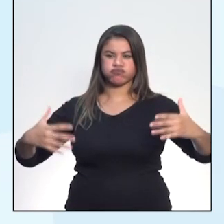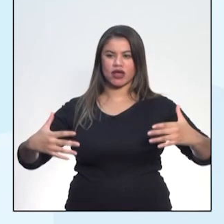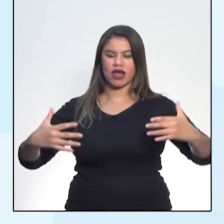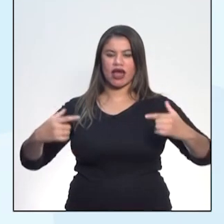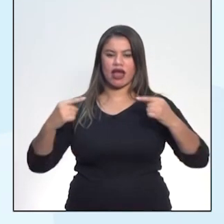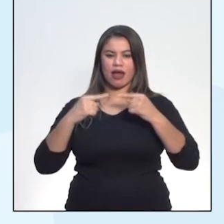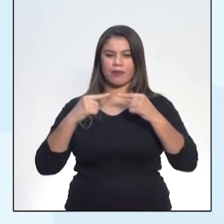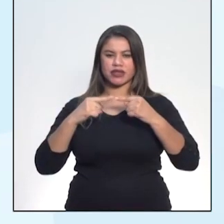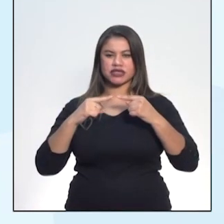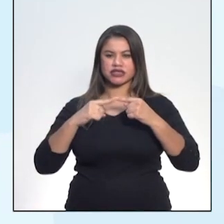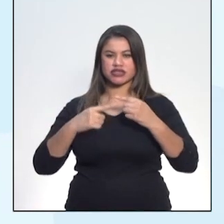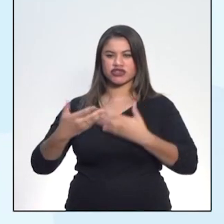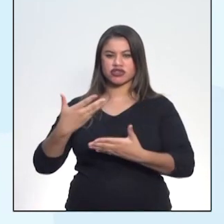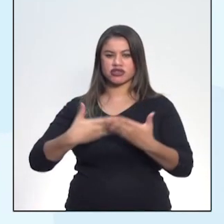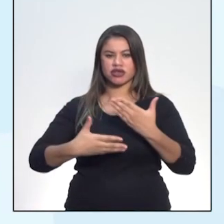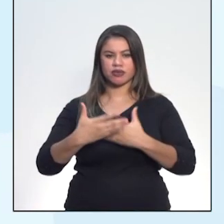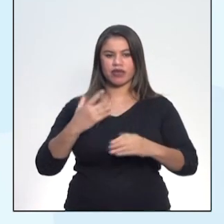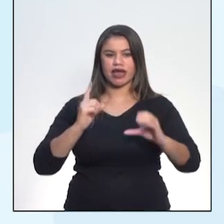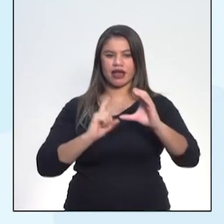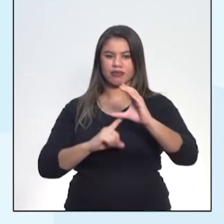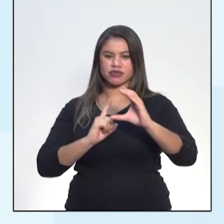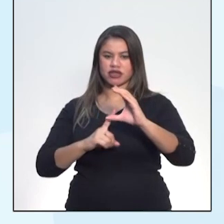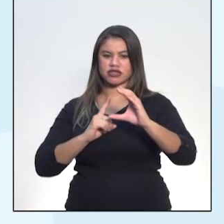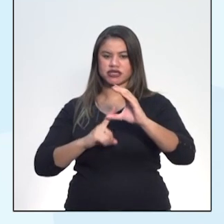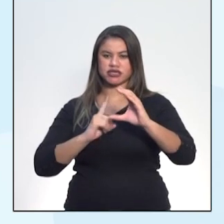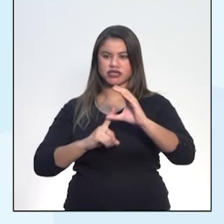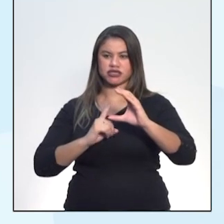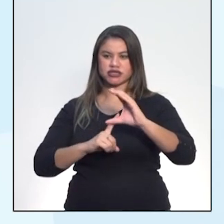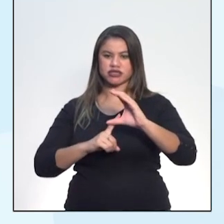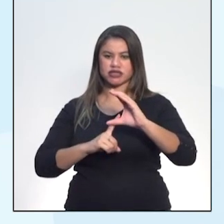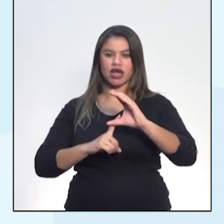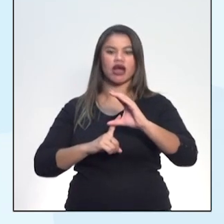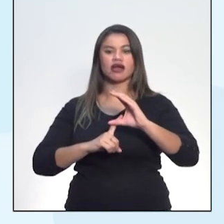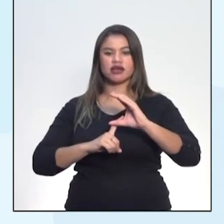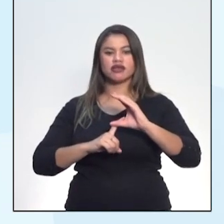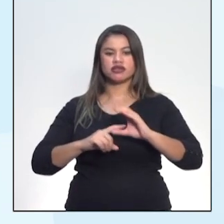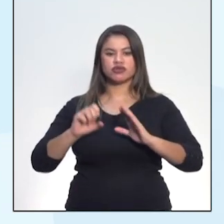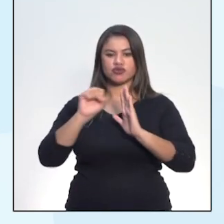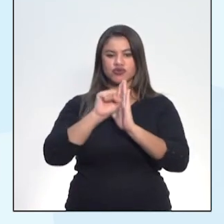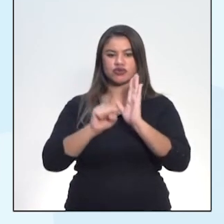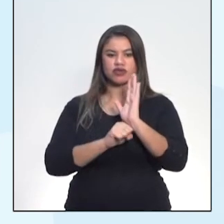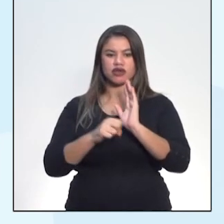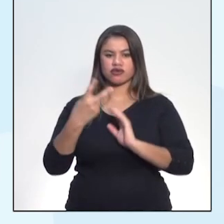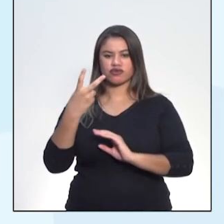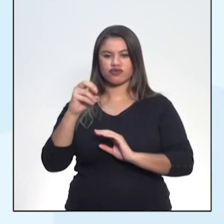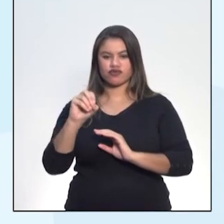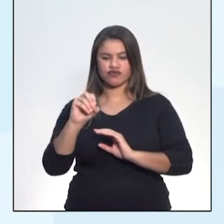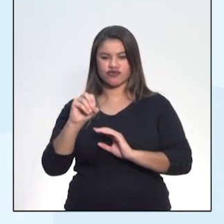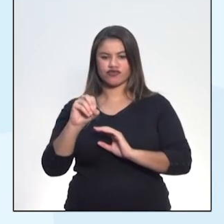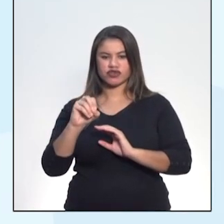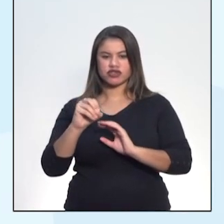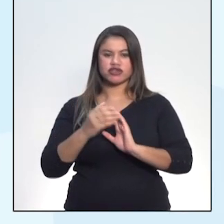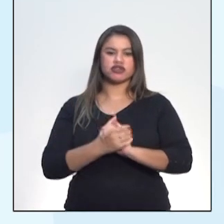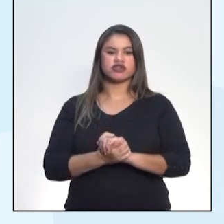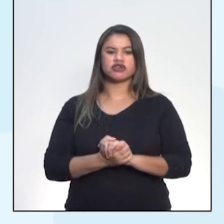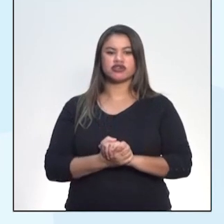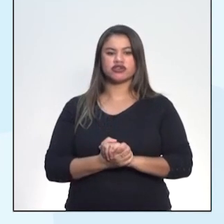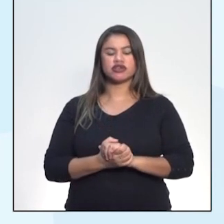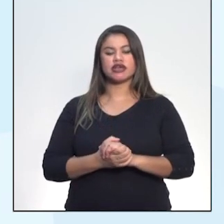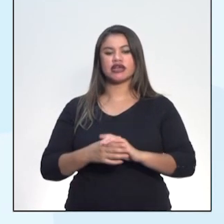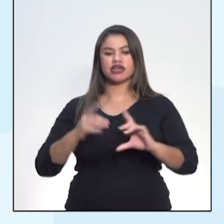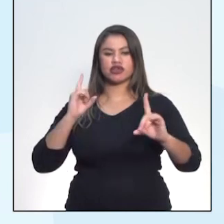do sistema capitalista, concorrência no século XX, identificar nas relações de